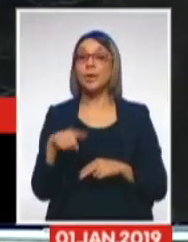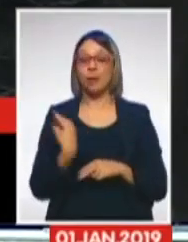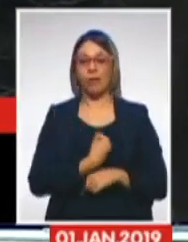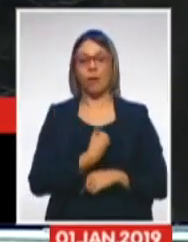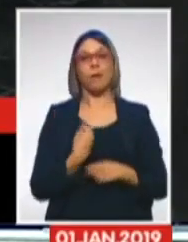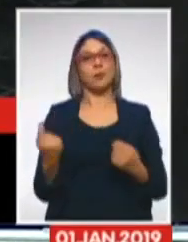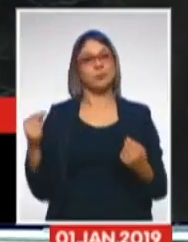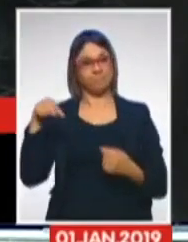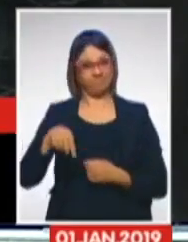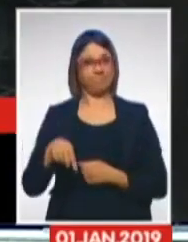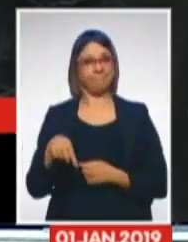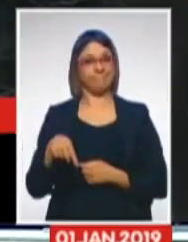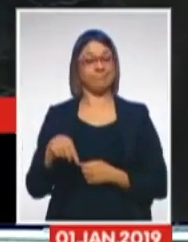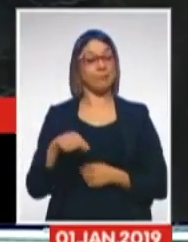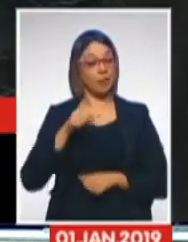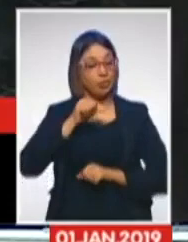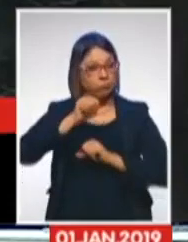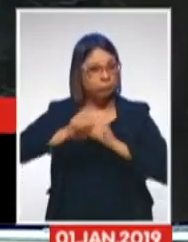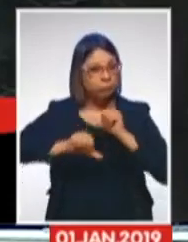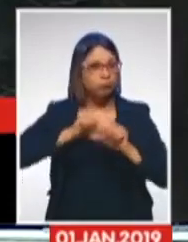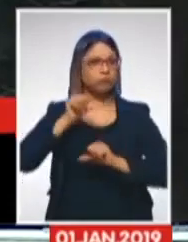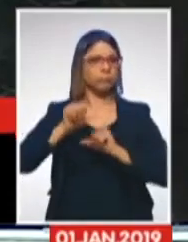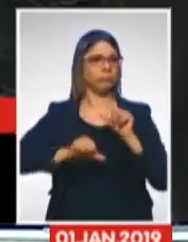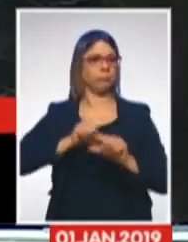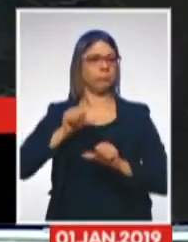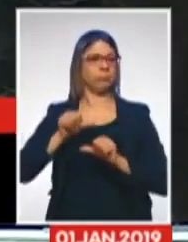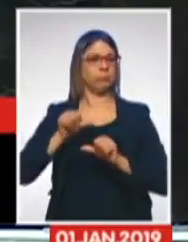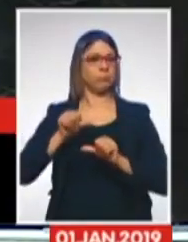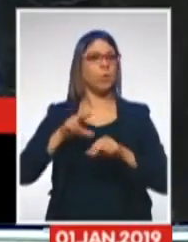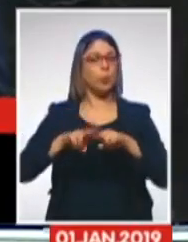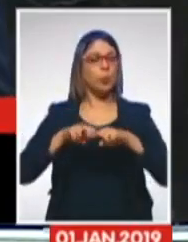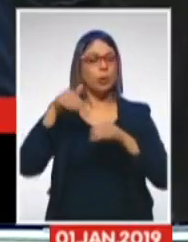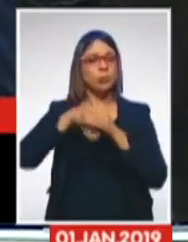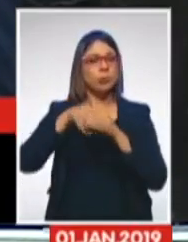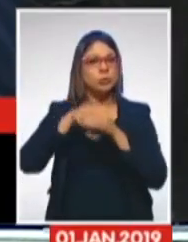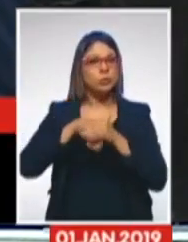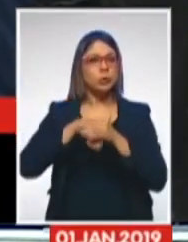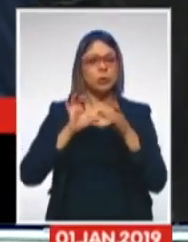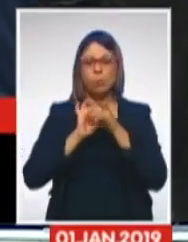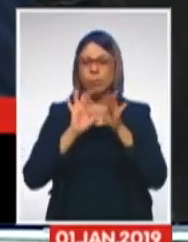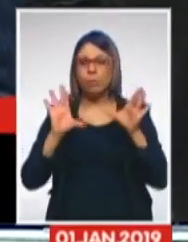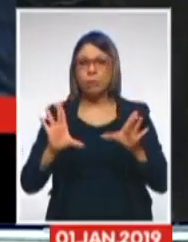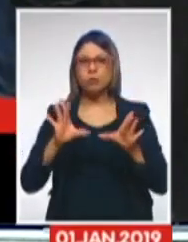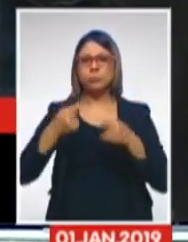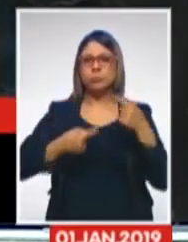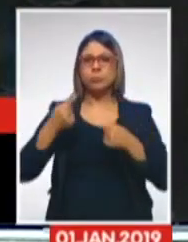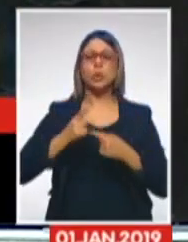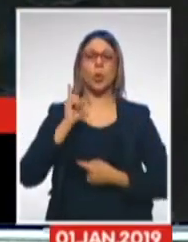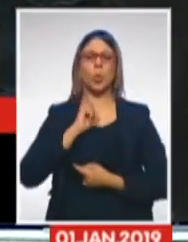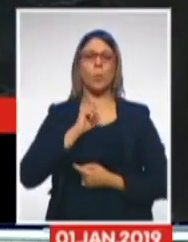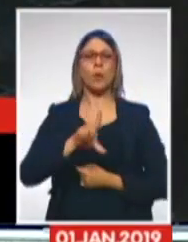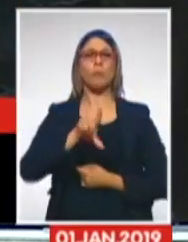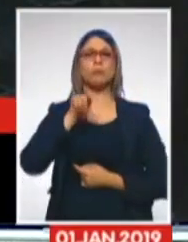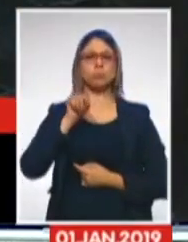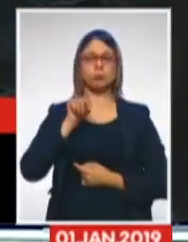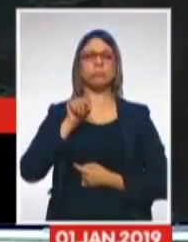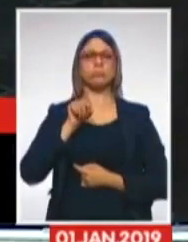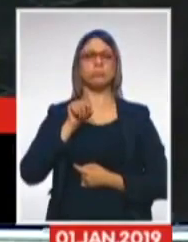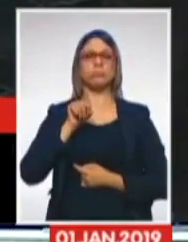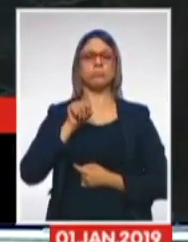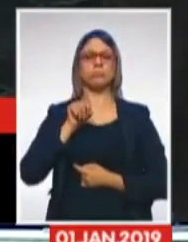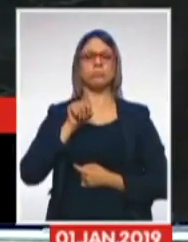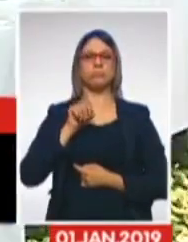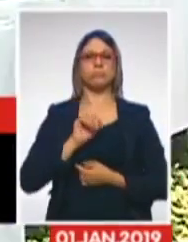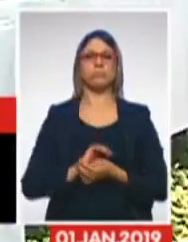aqui, para fazer as mudanças que, com voto livre e democrático, o mineiro escolheu como